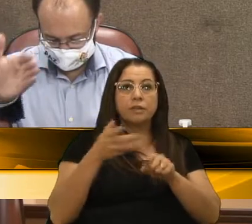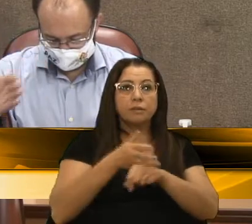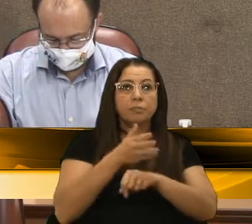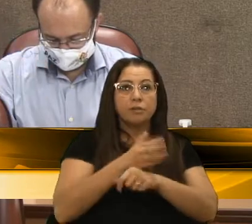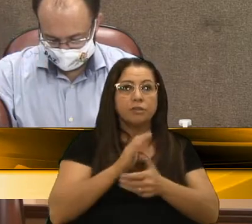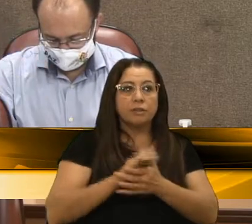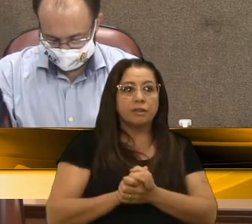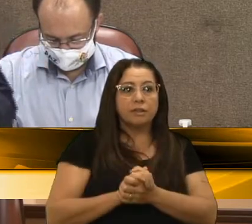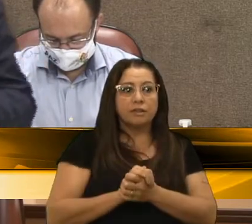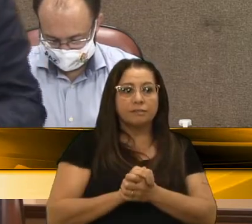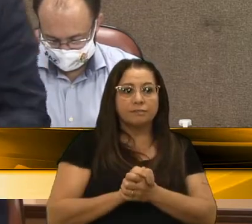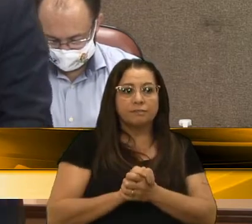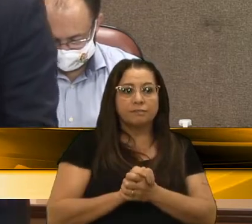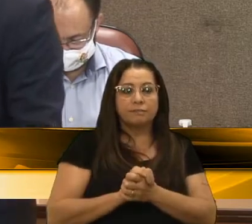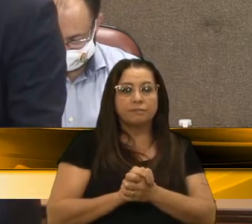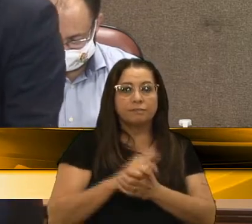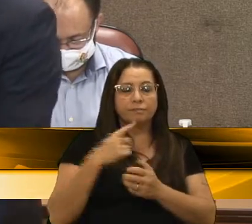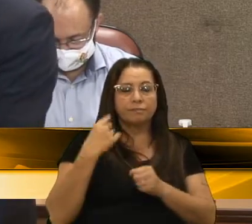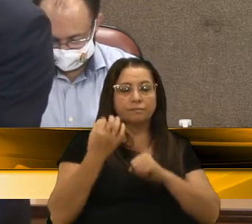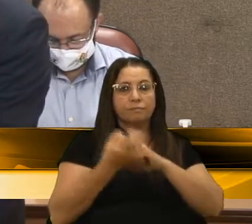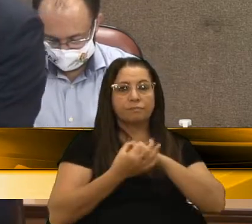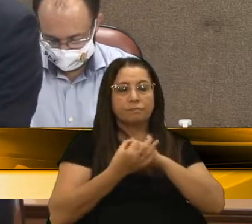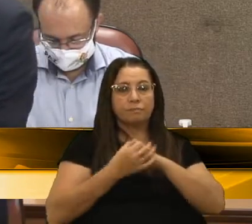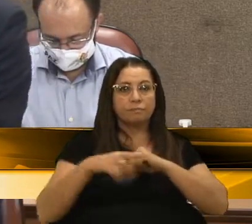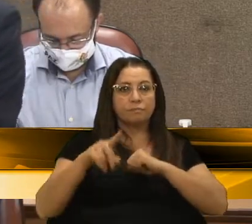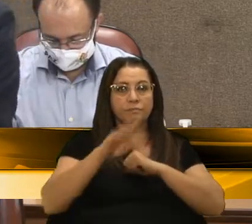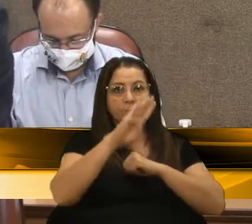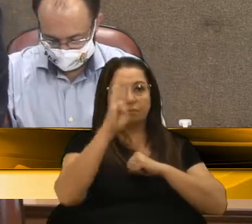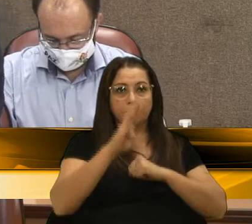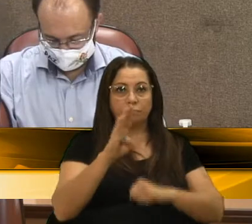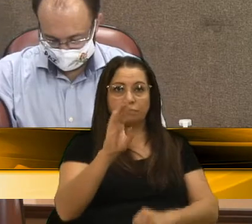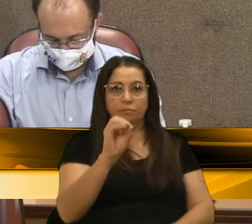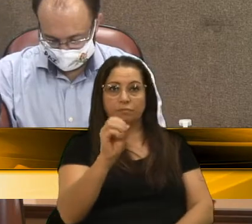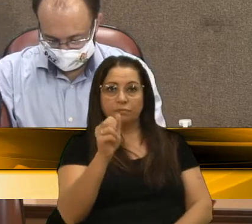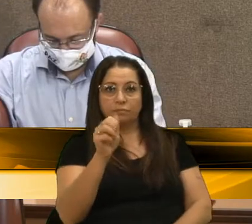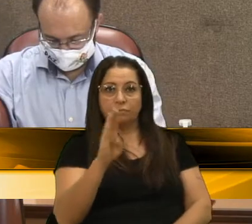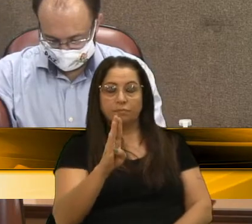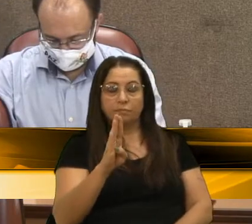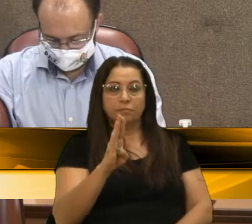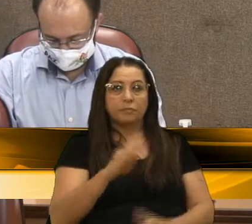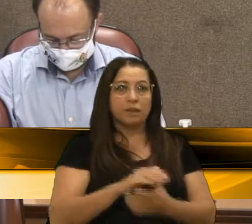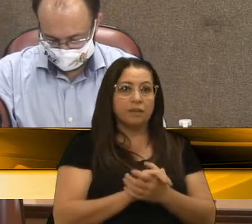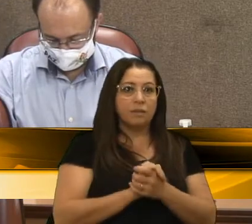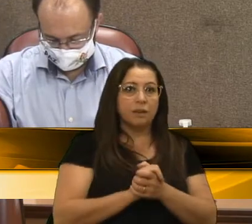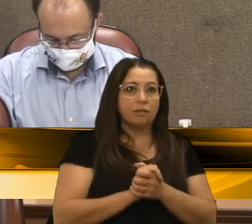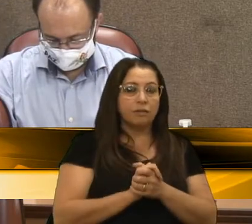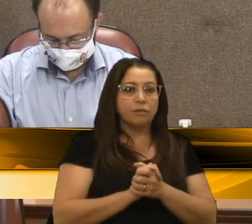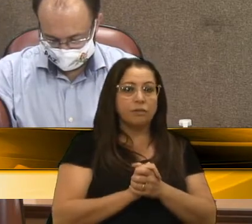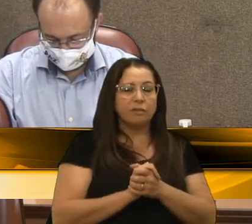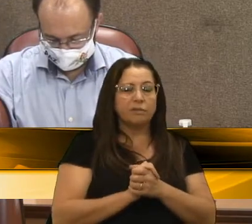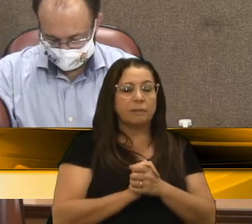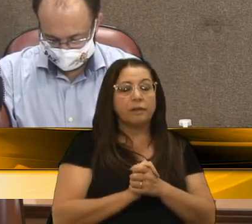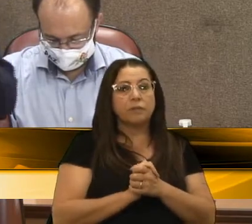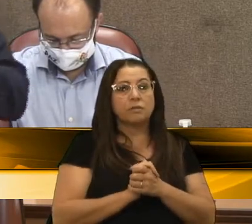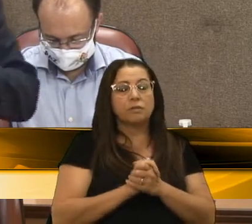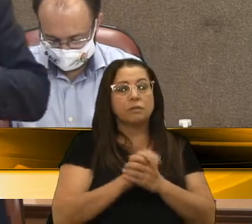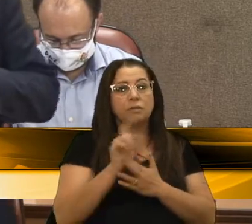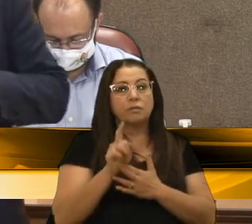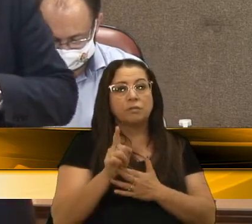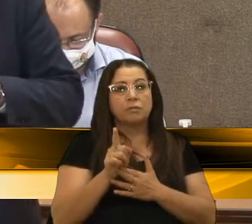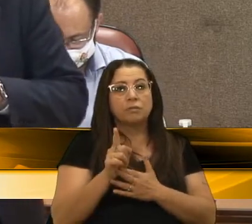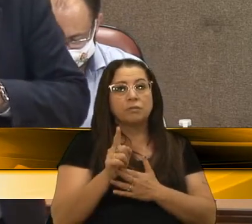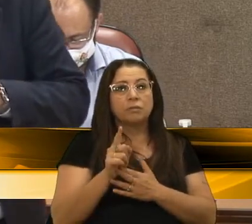participação da Ordem dos Advogados do Brasil, da OAB, em todas as etapas e fases do concurso para